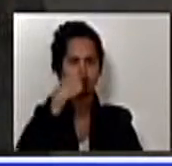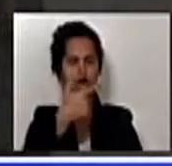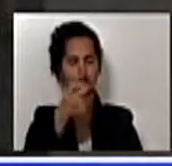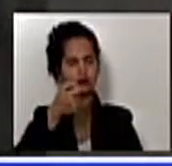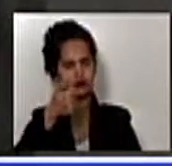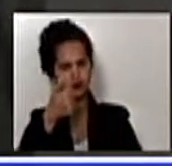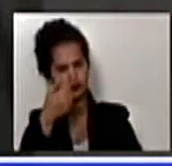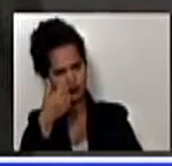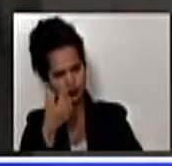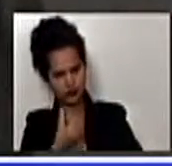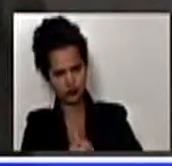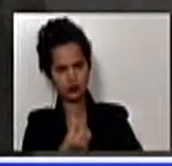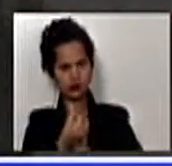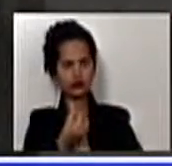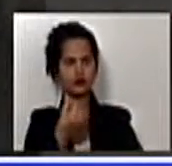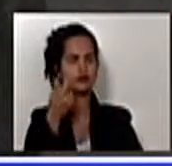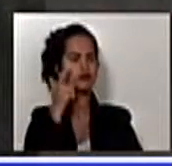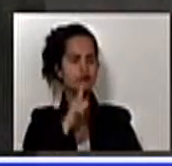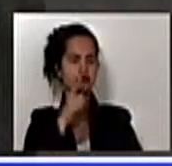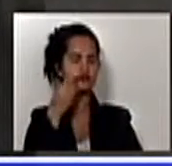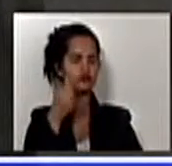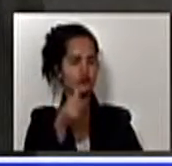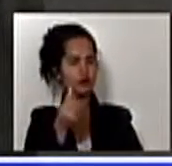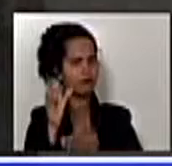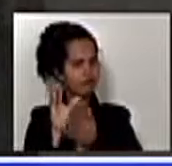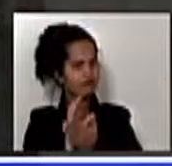tenha algum resultado prático financeiro disso.